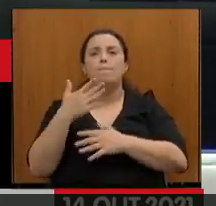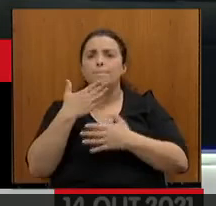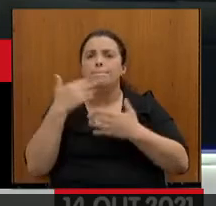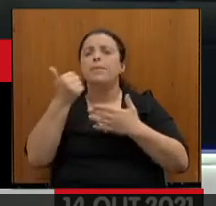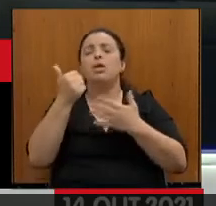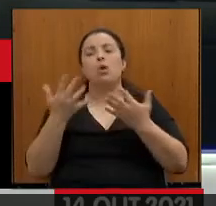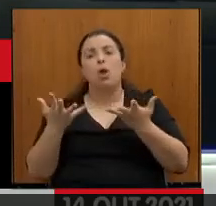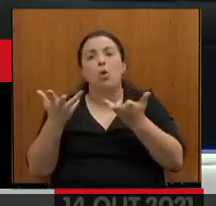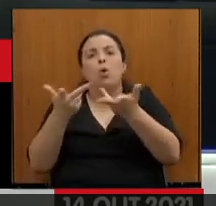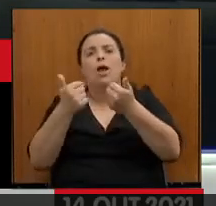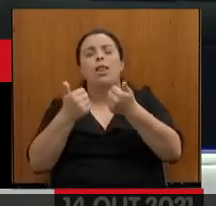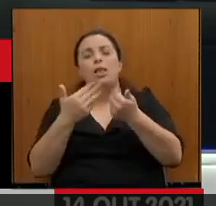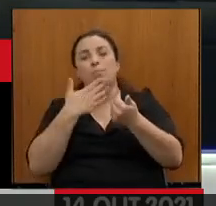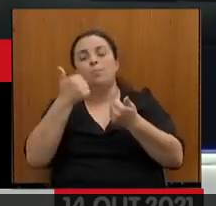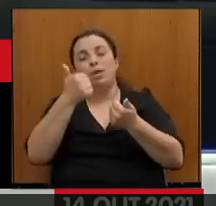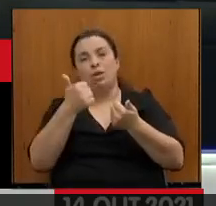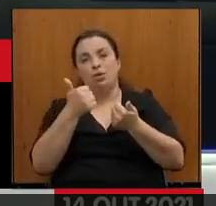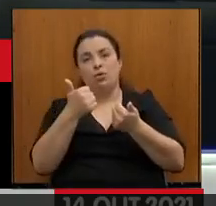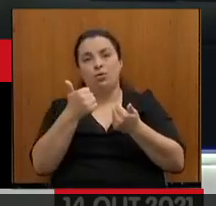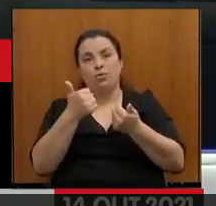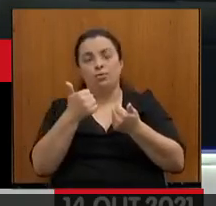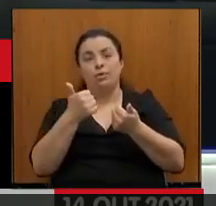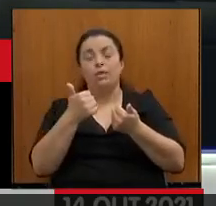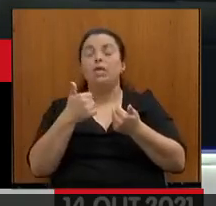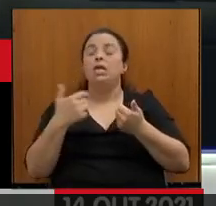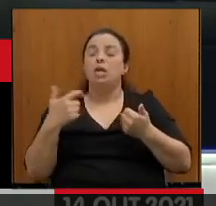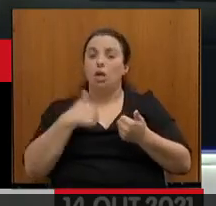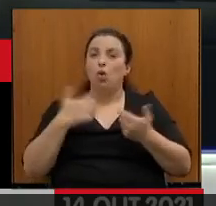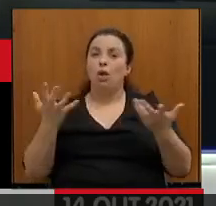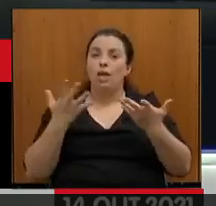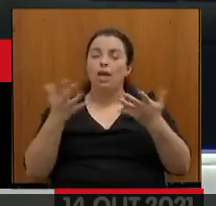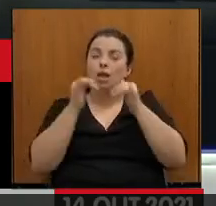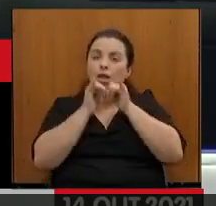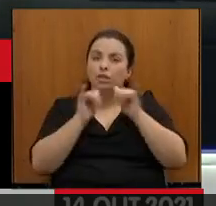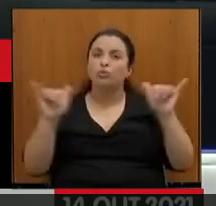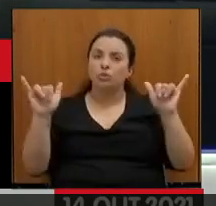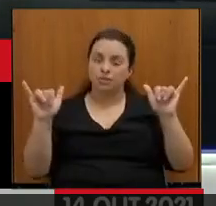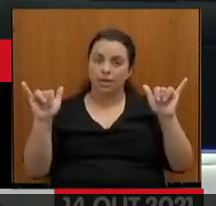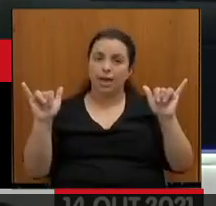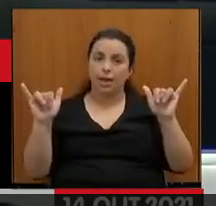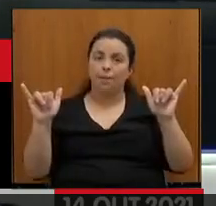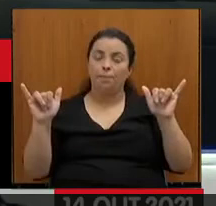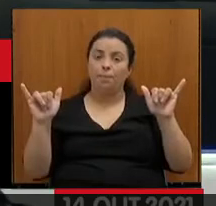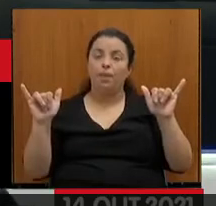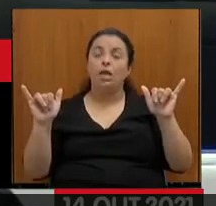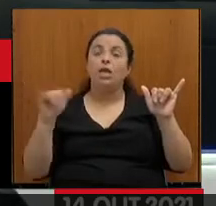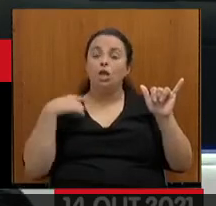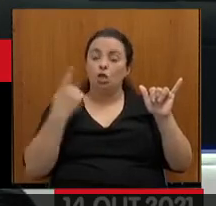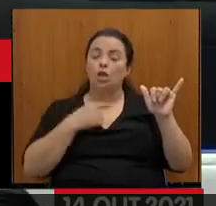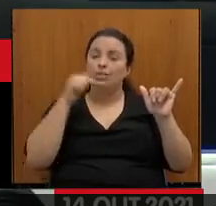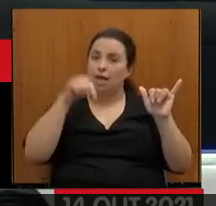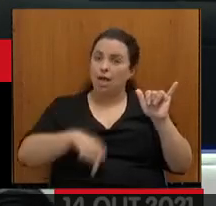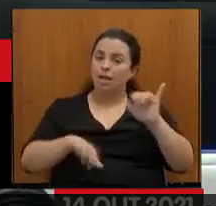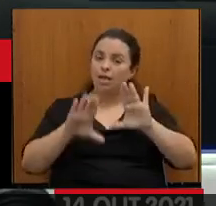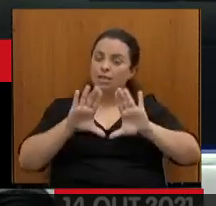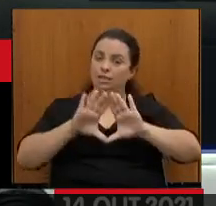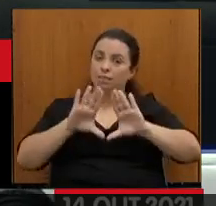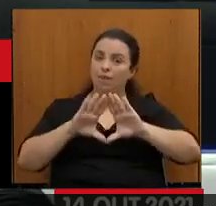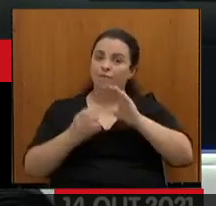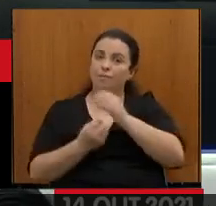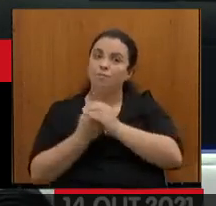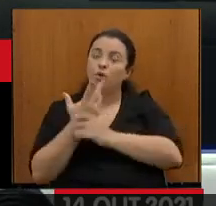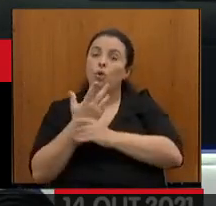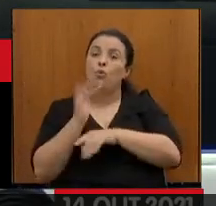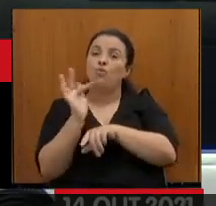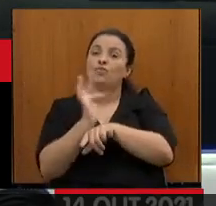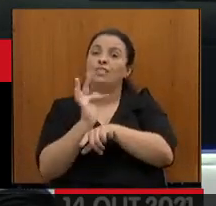melhorarmos. Vamos, e eu quero aqui anunciar neste evento, implementar na Casa o Fiscaliza